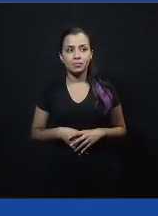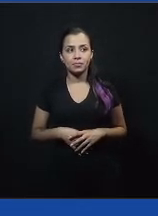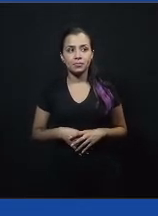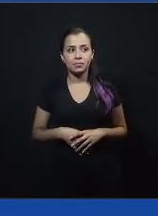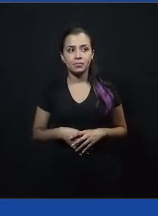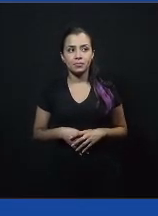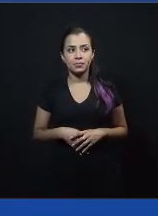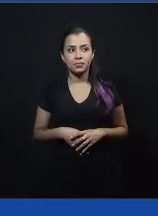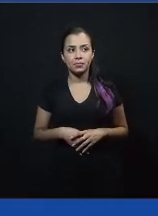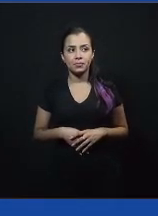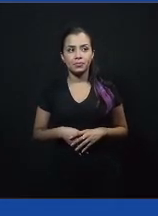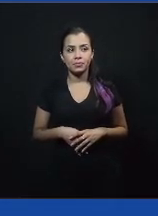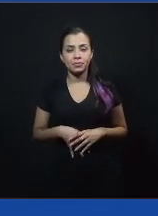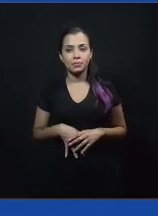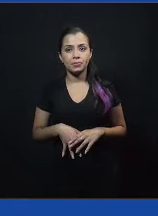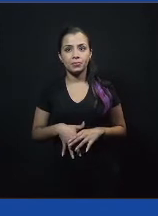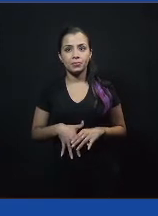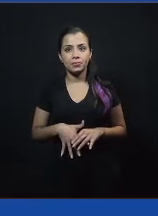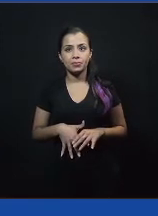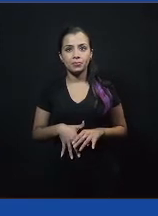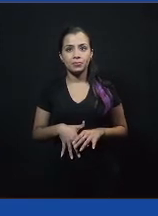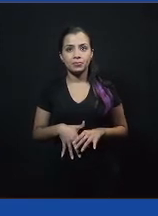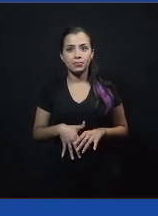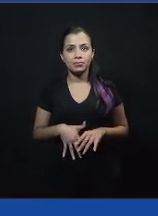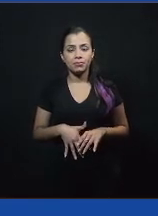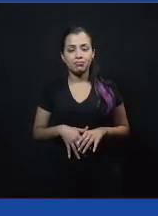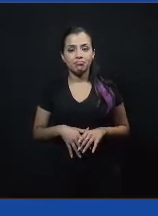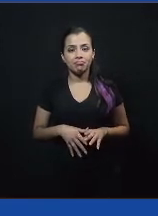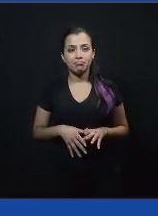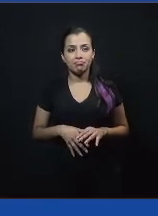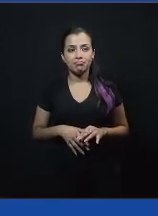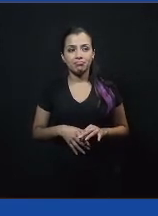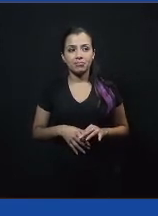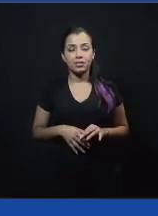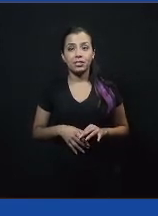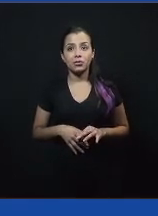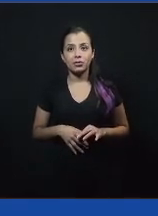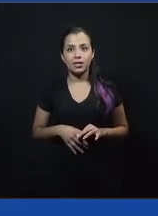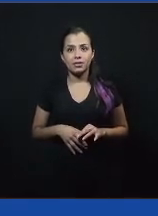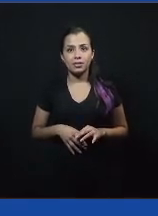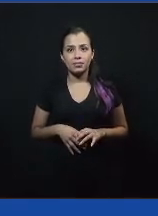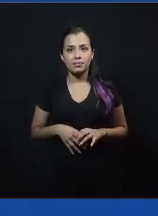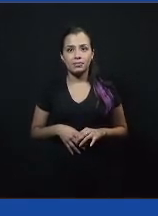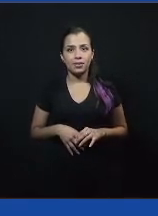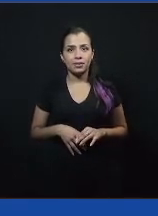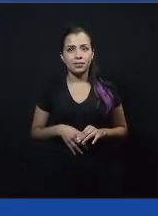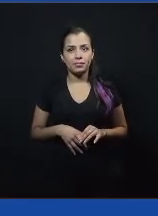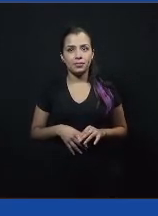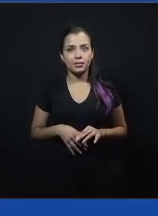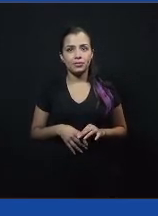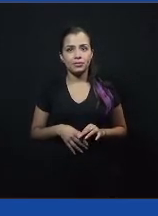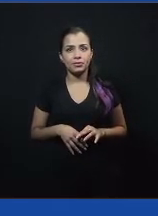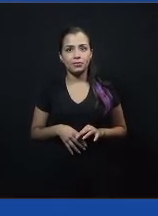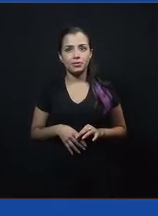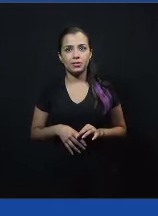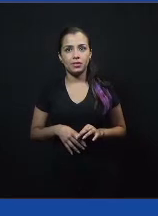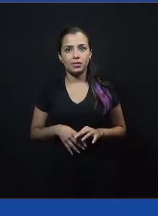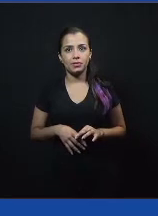e a Patrícia Quina comentou que ela achou muito bacana atividade da linha do tempo viu